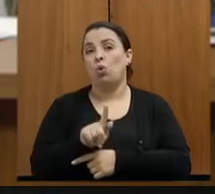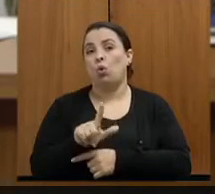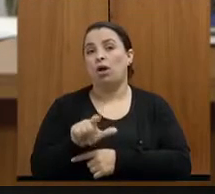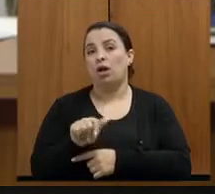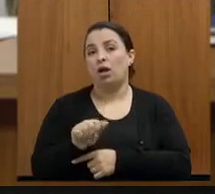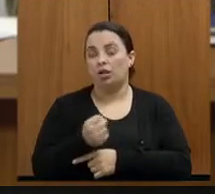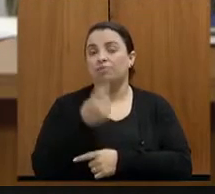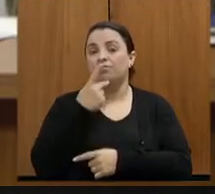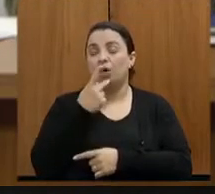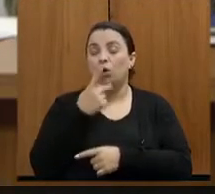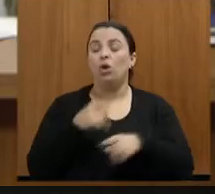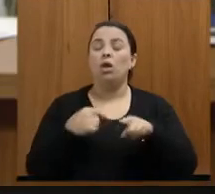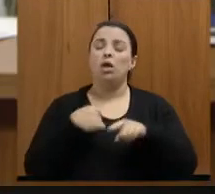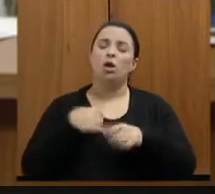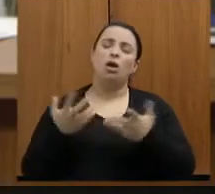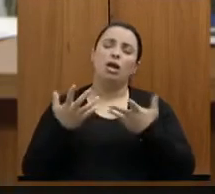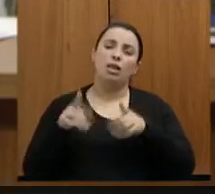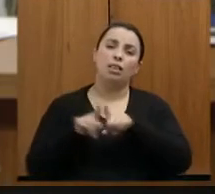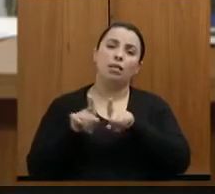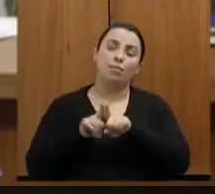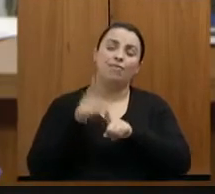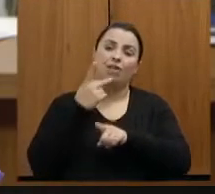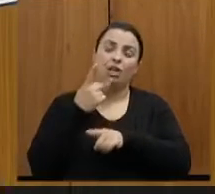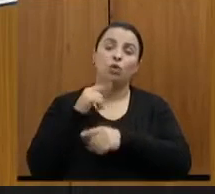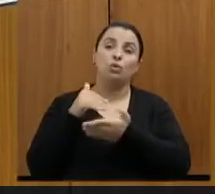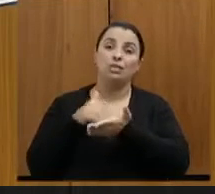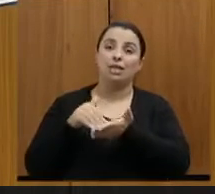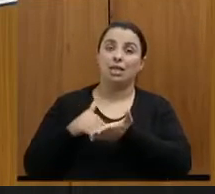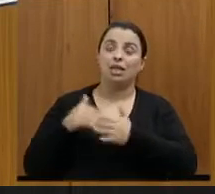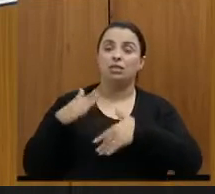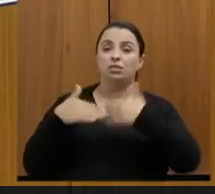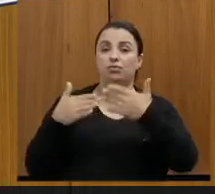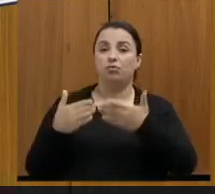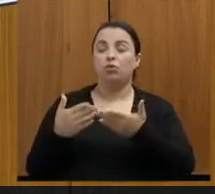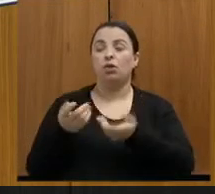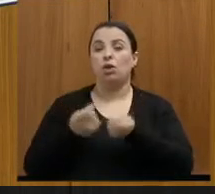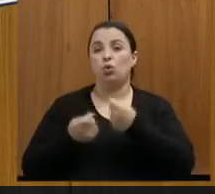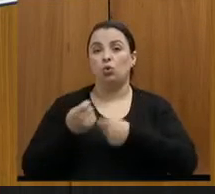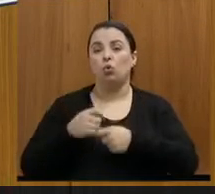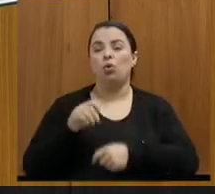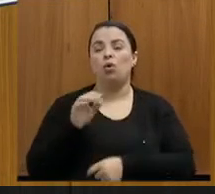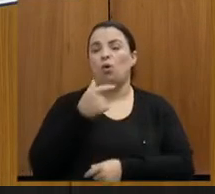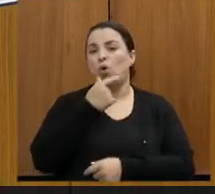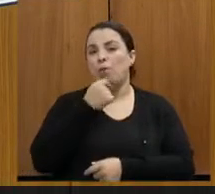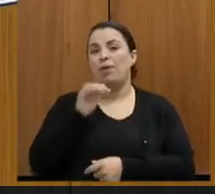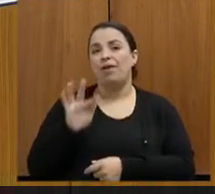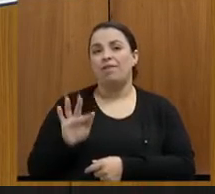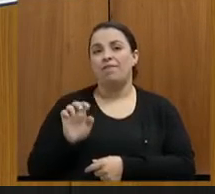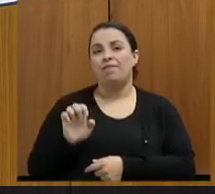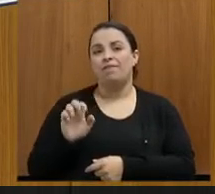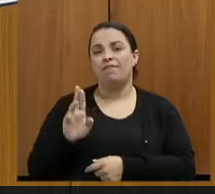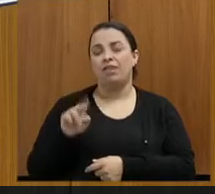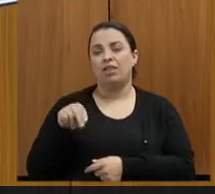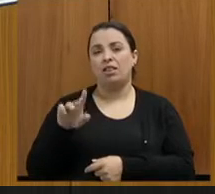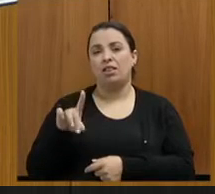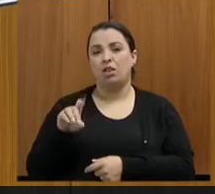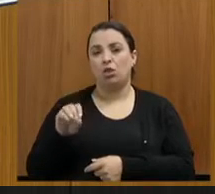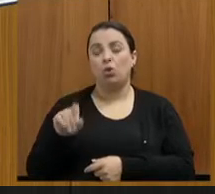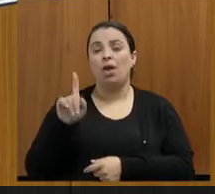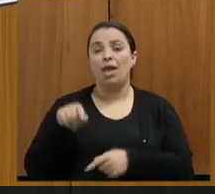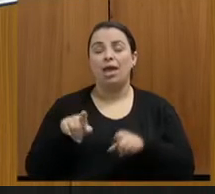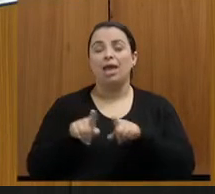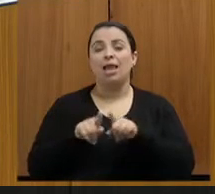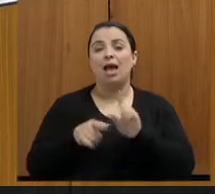registrar também, deputado, que o nosso secretário de desenvolvimento econômico, o Fernando Passaro, ele é oriundo da Subsecretaria de